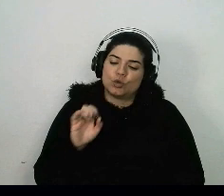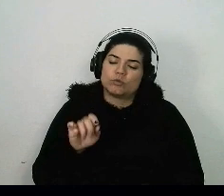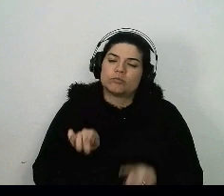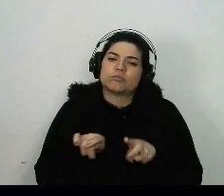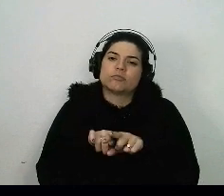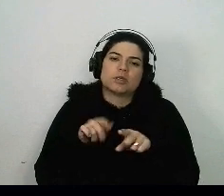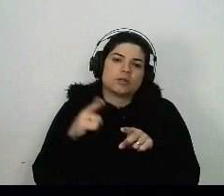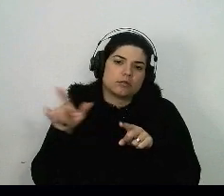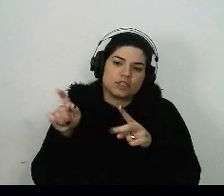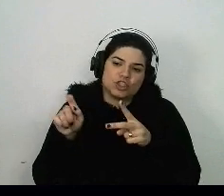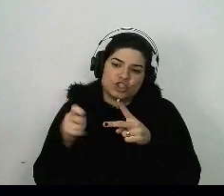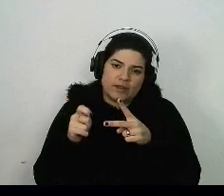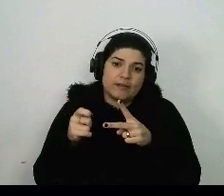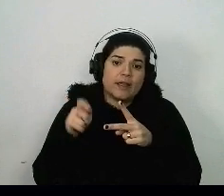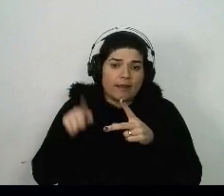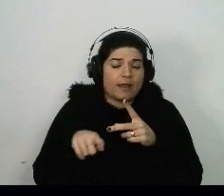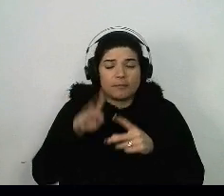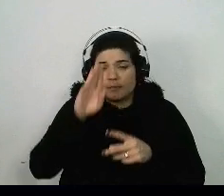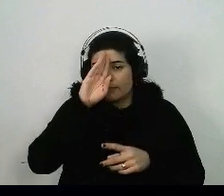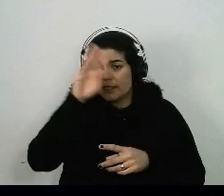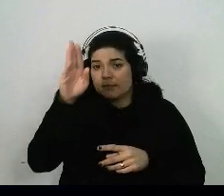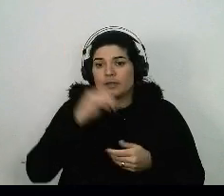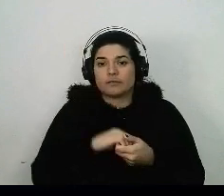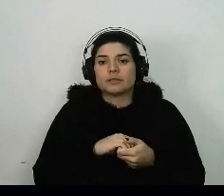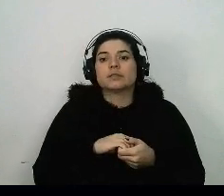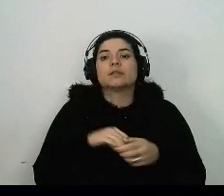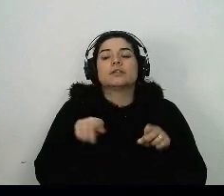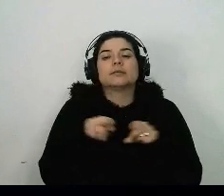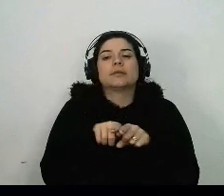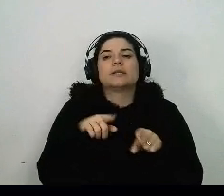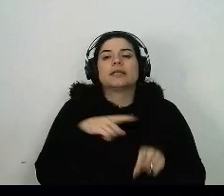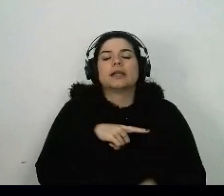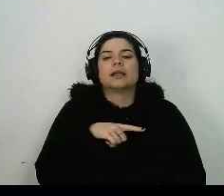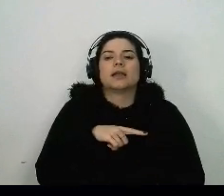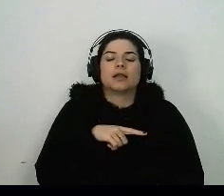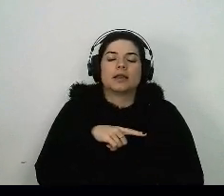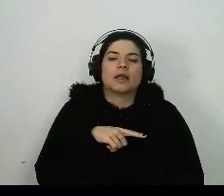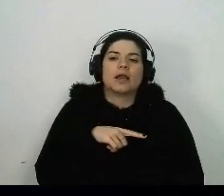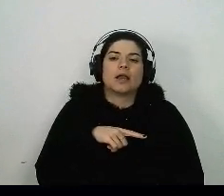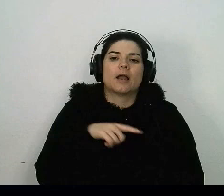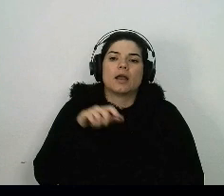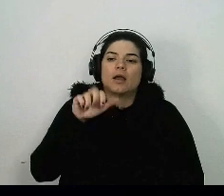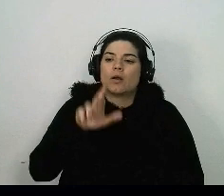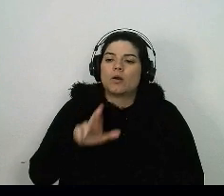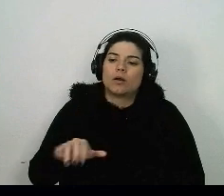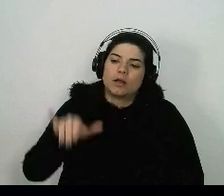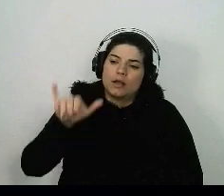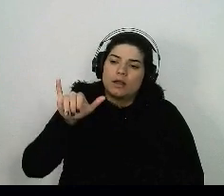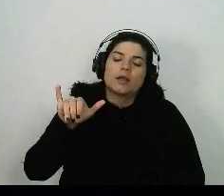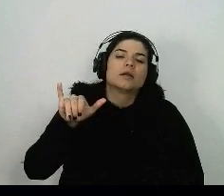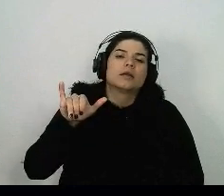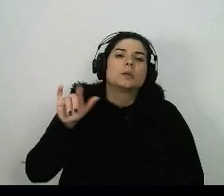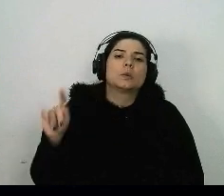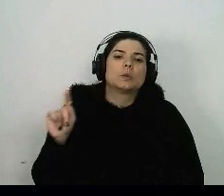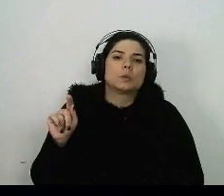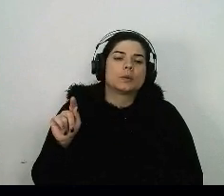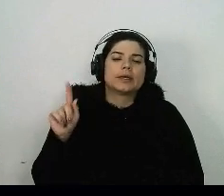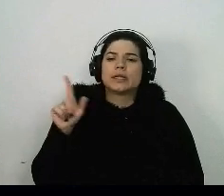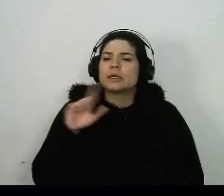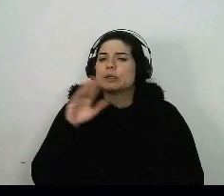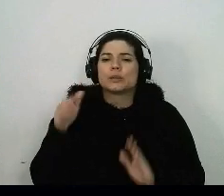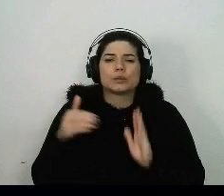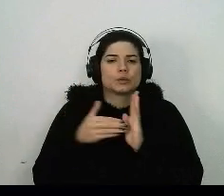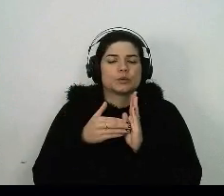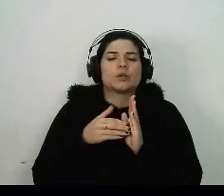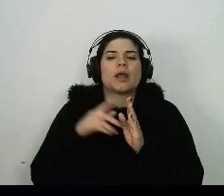collection. E teria o array, que seriam todas as versões que são atualizadas no array. Então, como ela